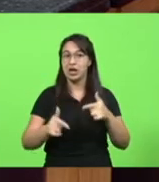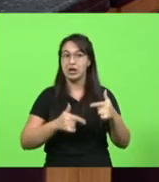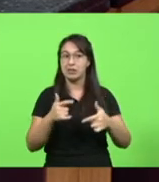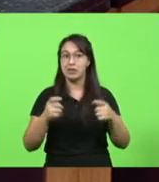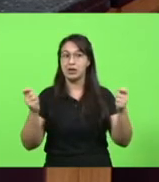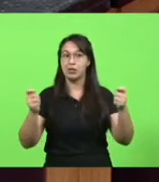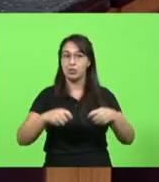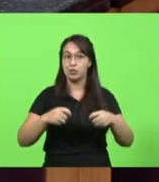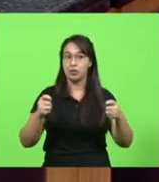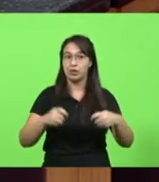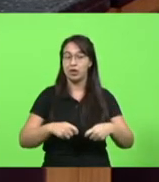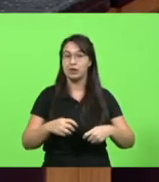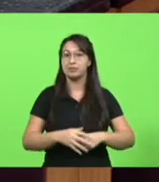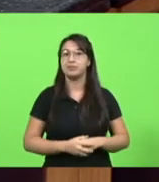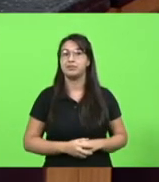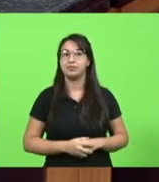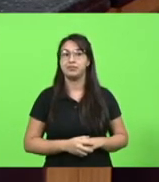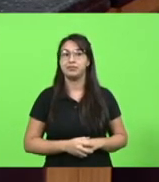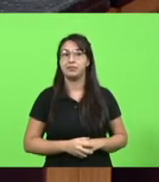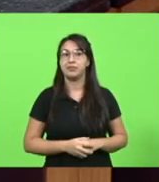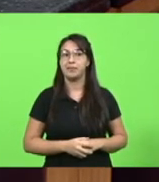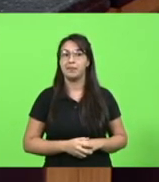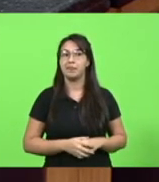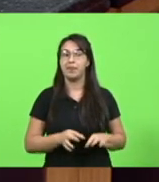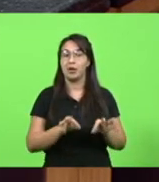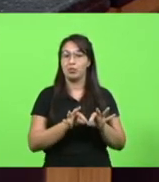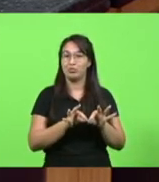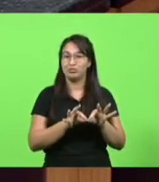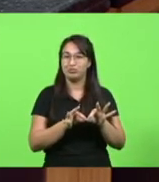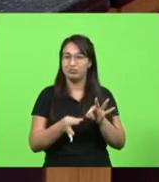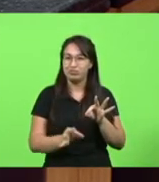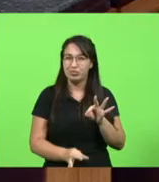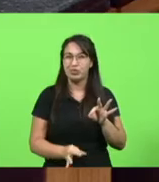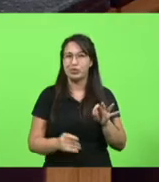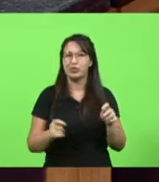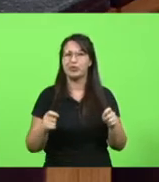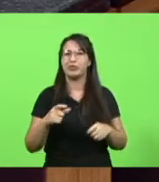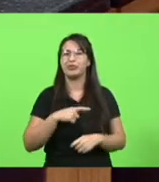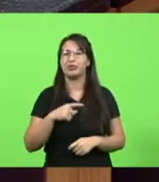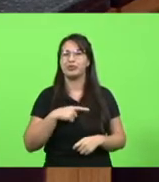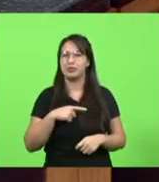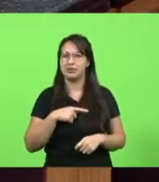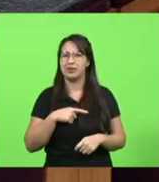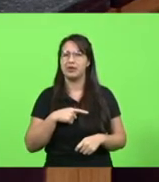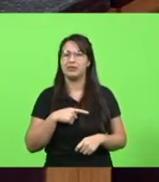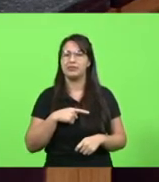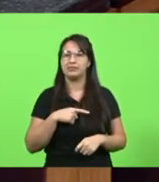sim, mas ainda temos um longo caminho pela frente, e muito longo.